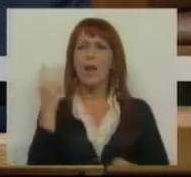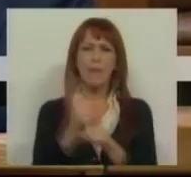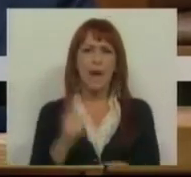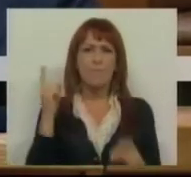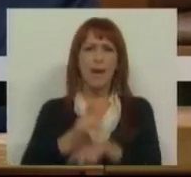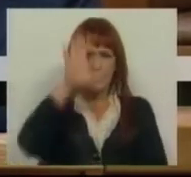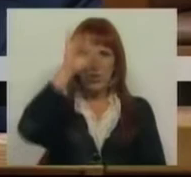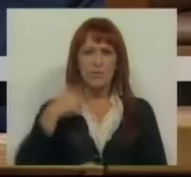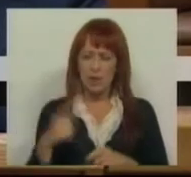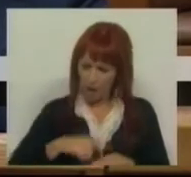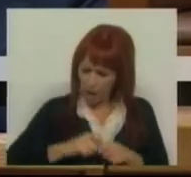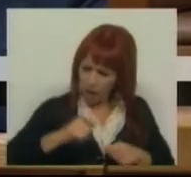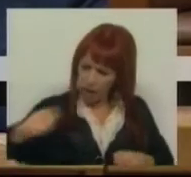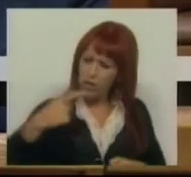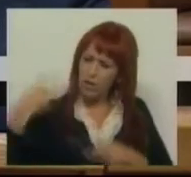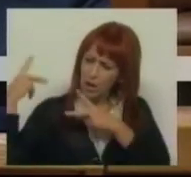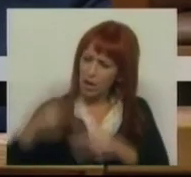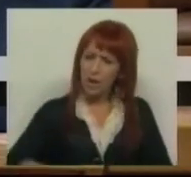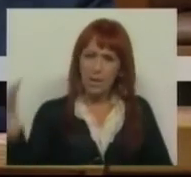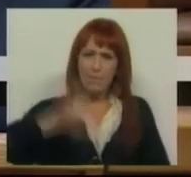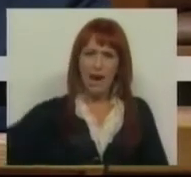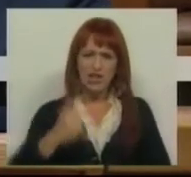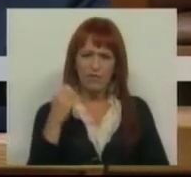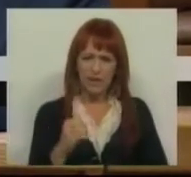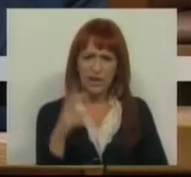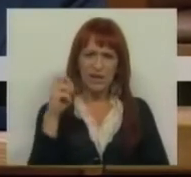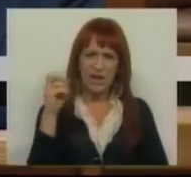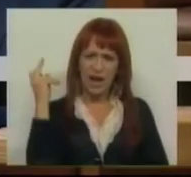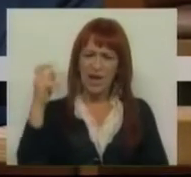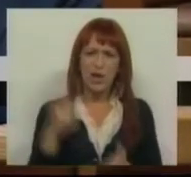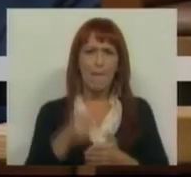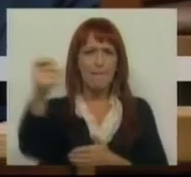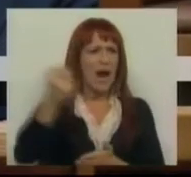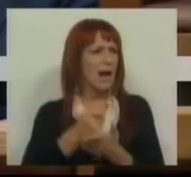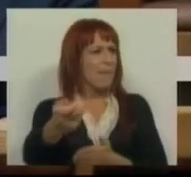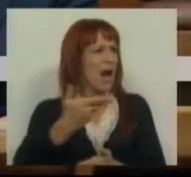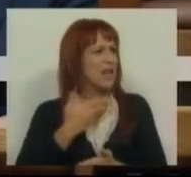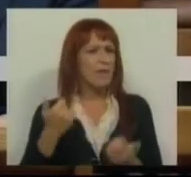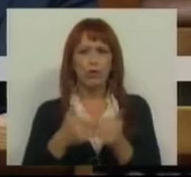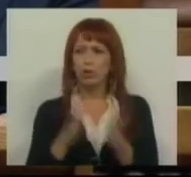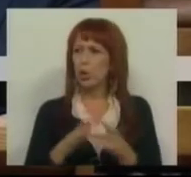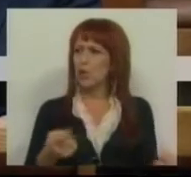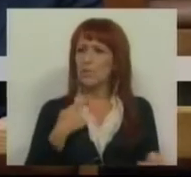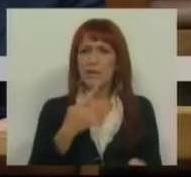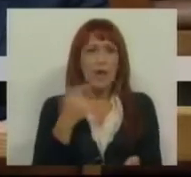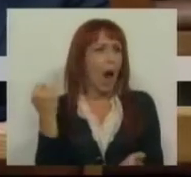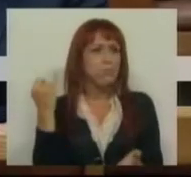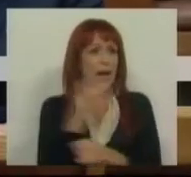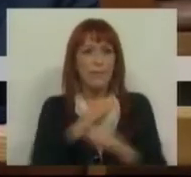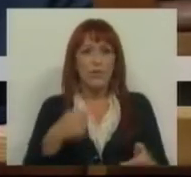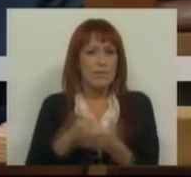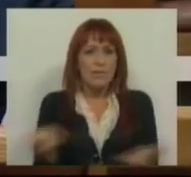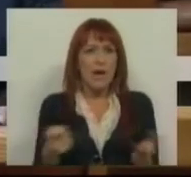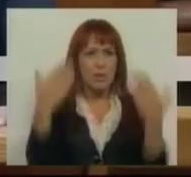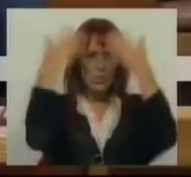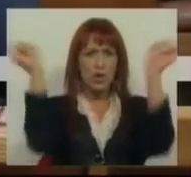governo é prolongar a austeridade por mais 20 ou 30 anos para pagar uma dívida que todos percebemos que é impagável. Não